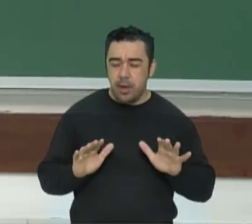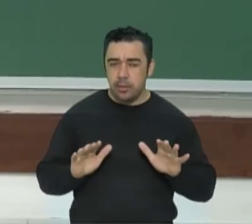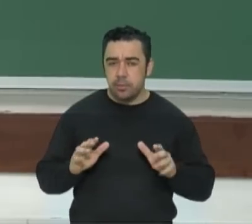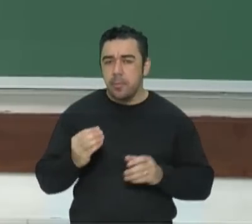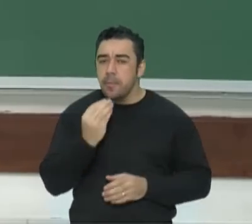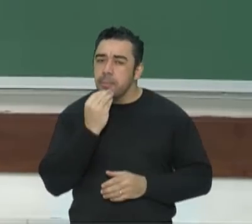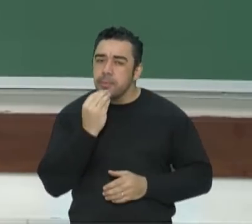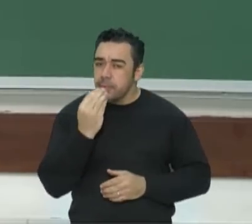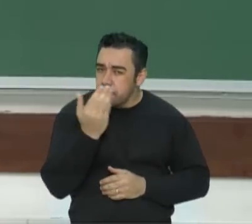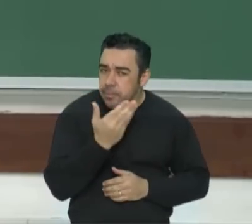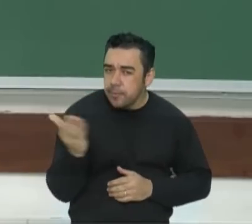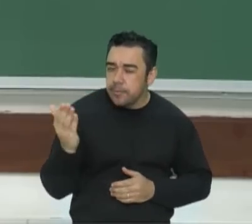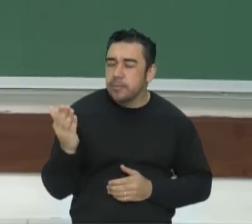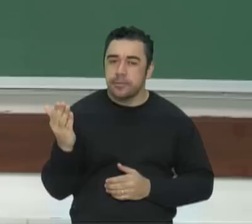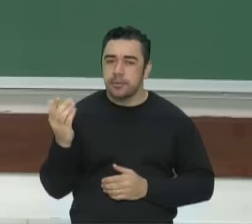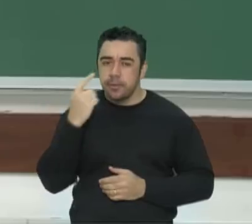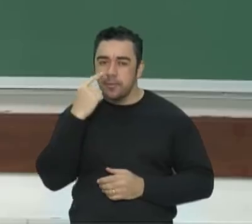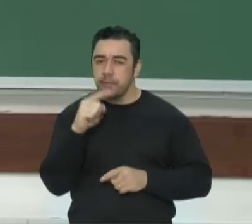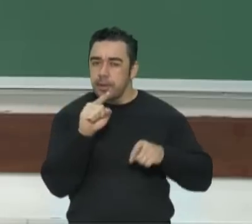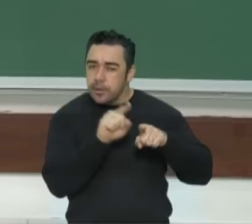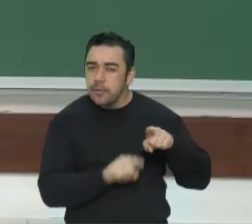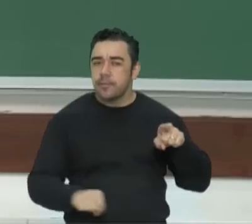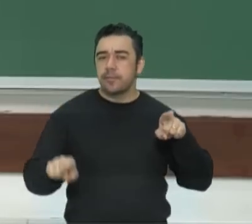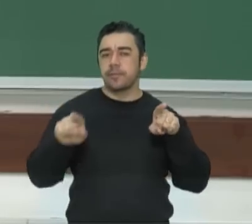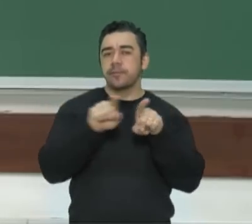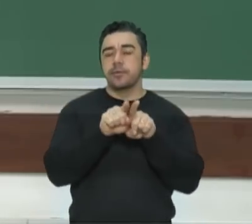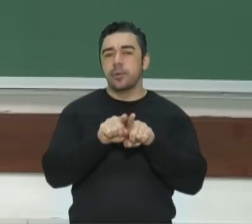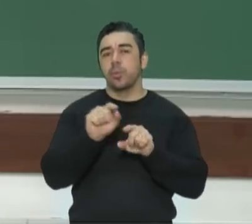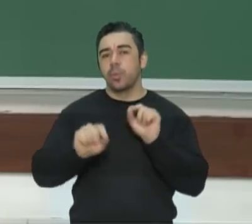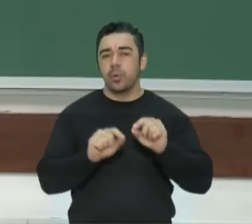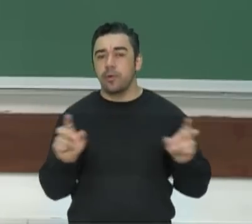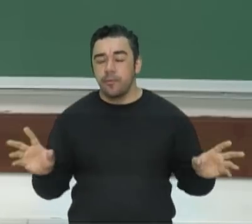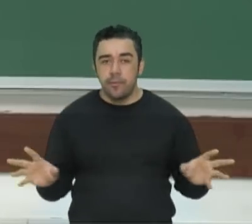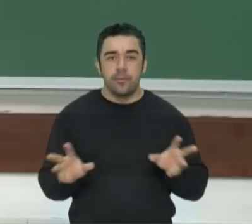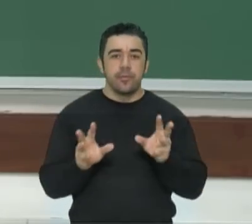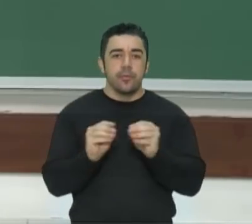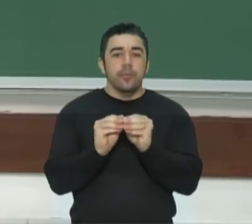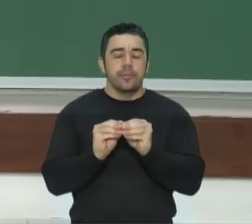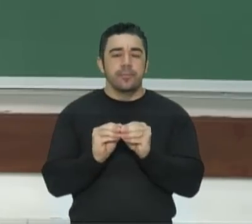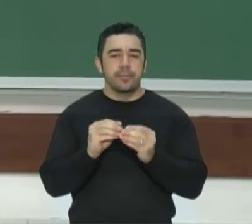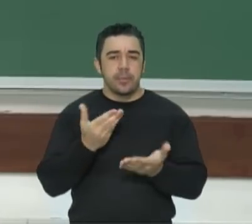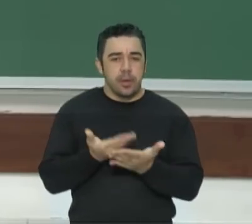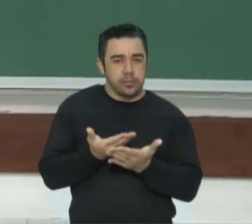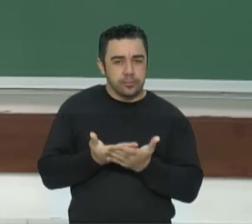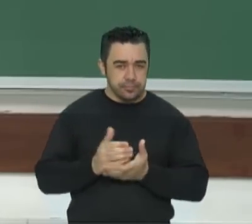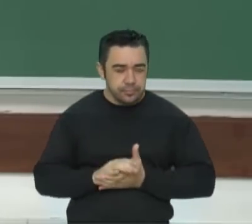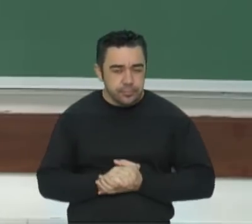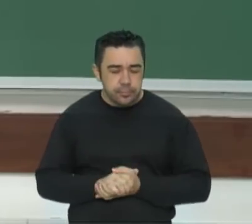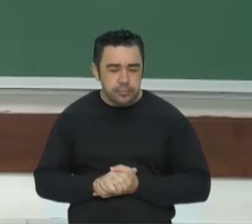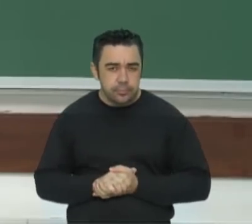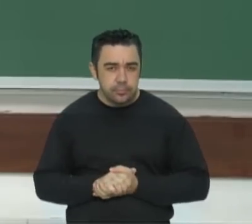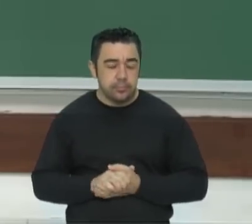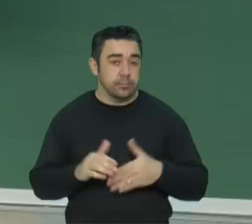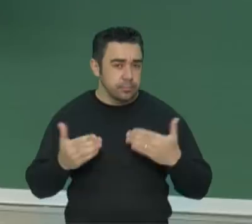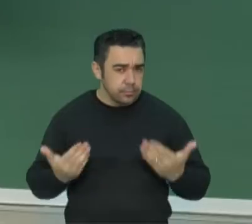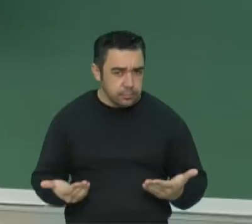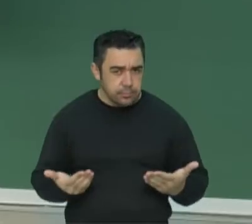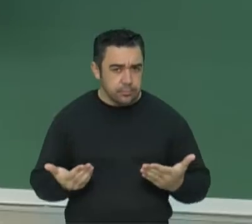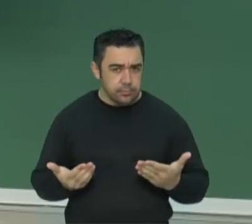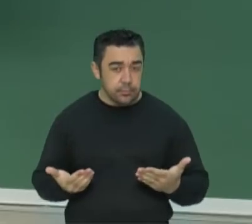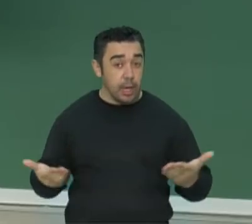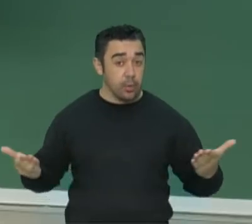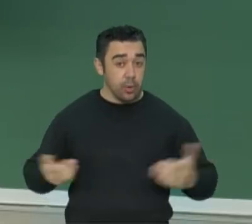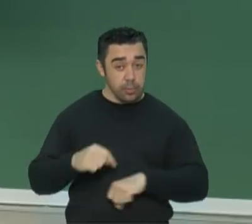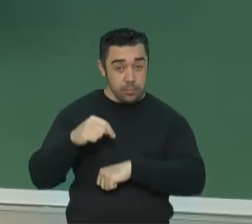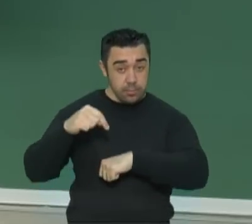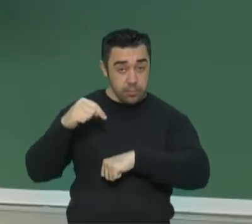chance, então, revisão, retomada de assuntos. Isso. Então, é aquele